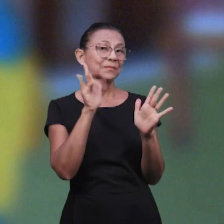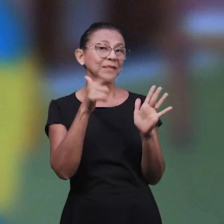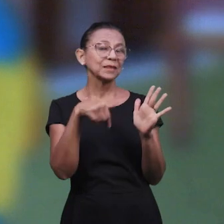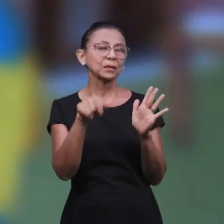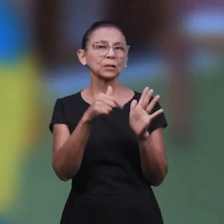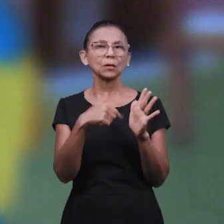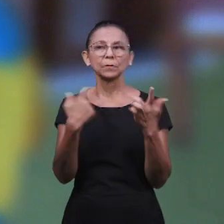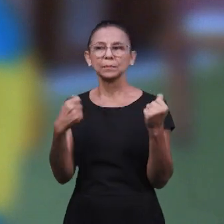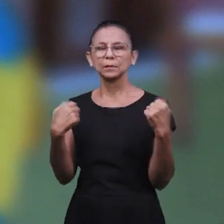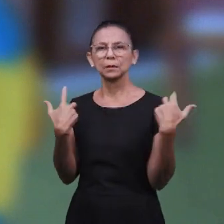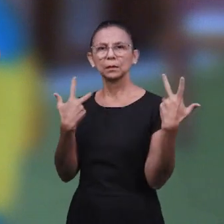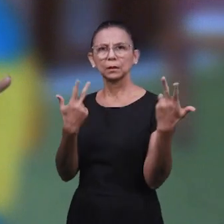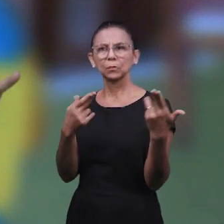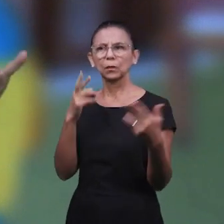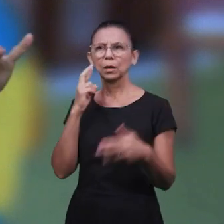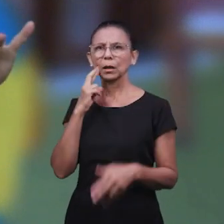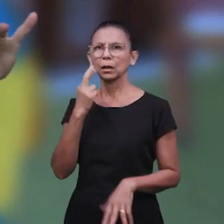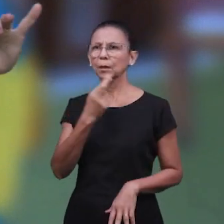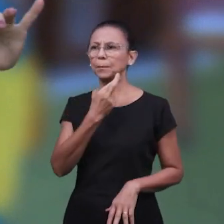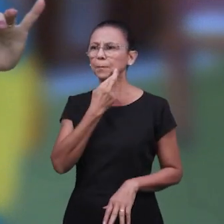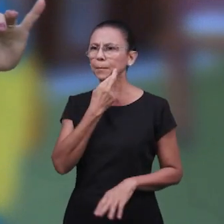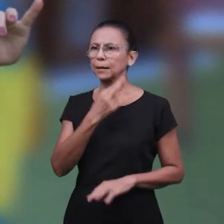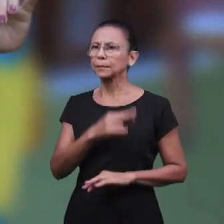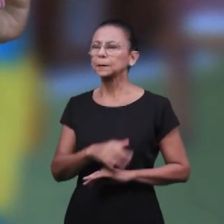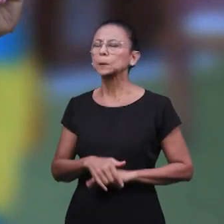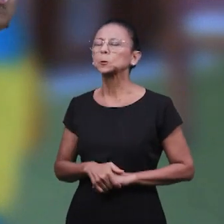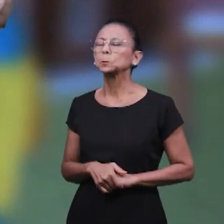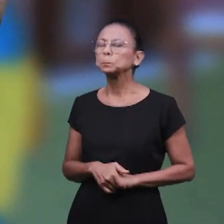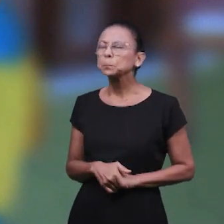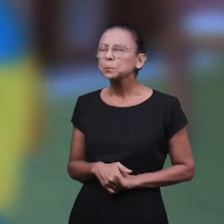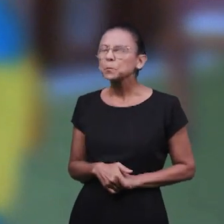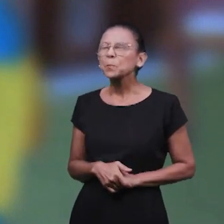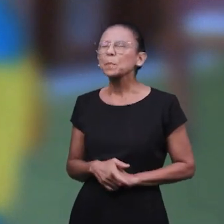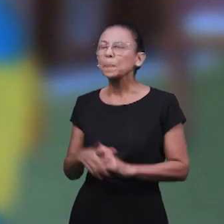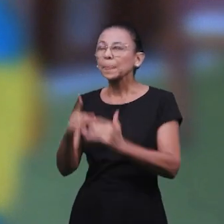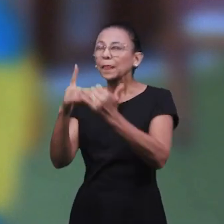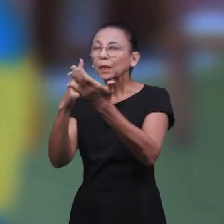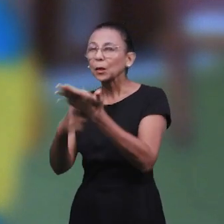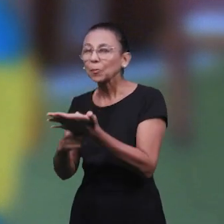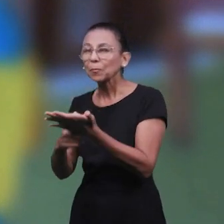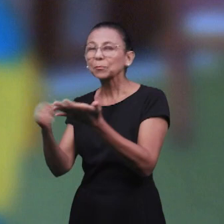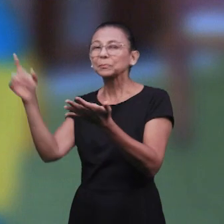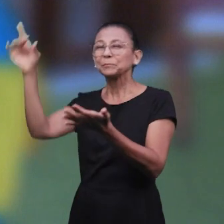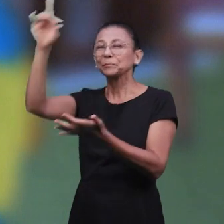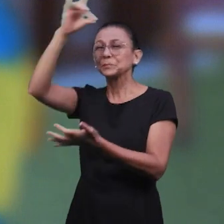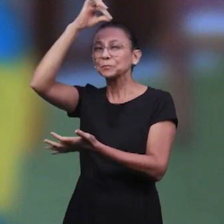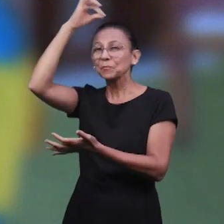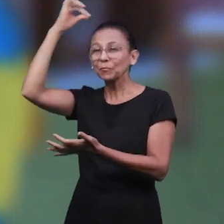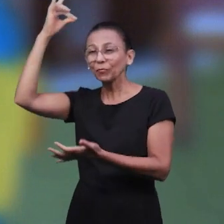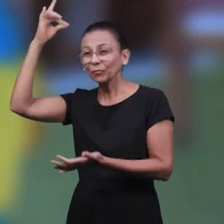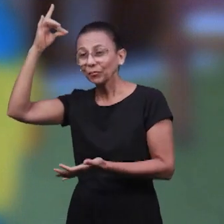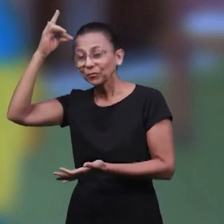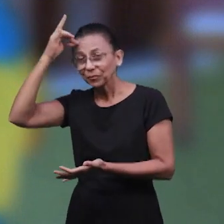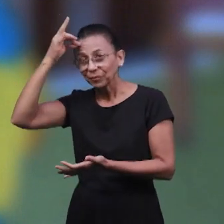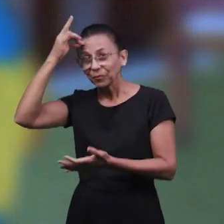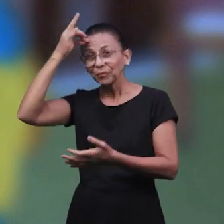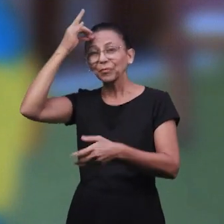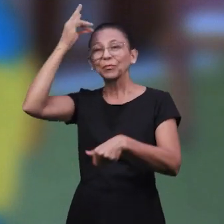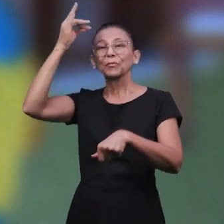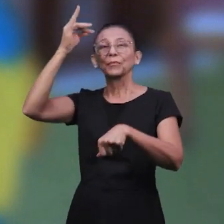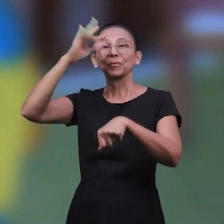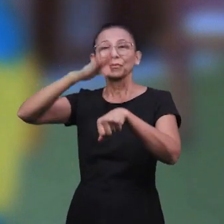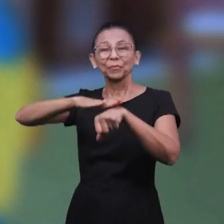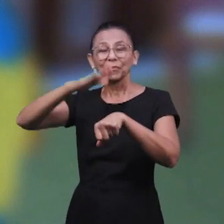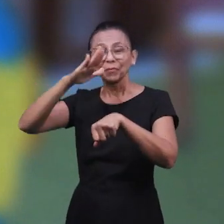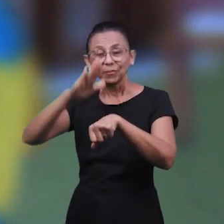estar definidos em ouvir a voz do Espírito Santo, porque é Ele quem nos conduz